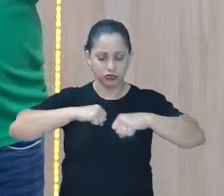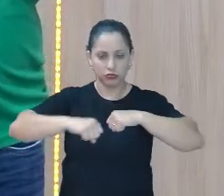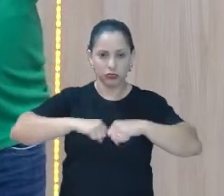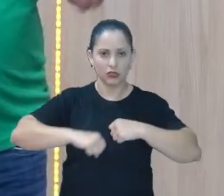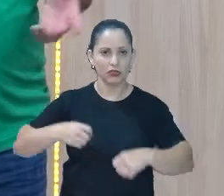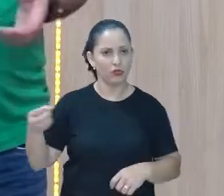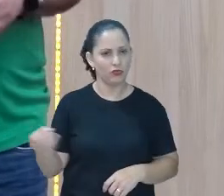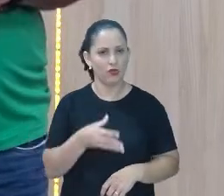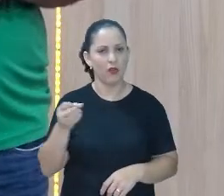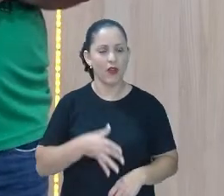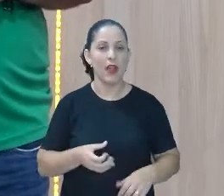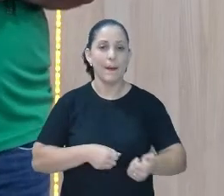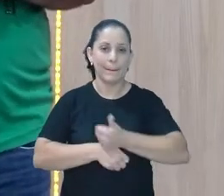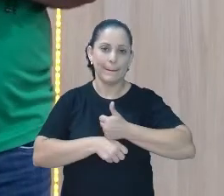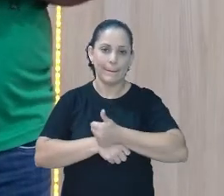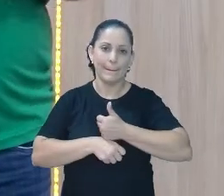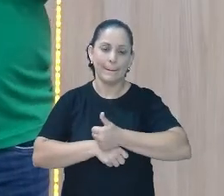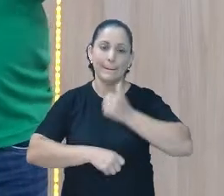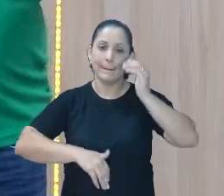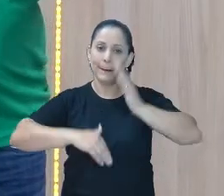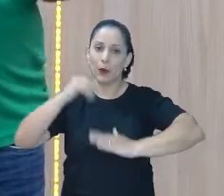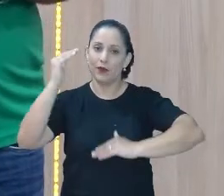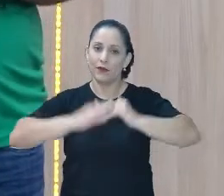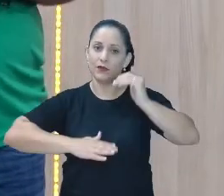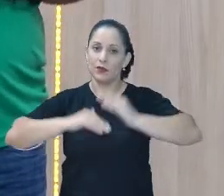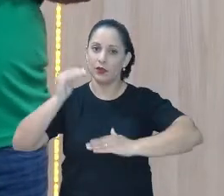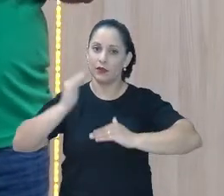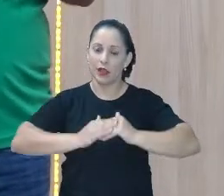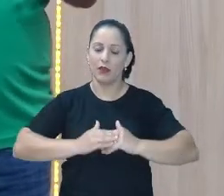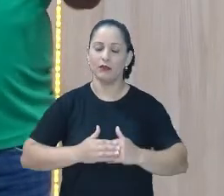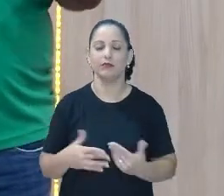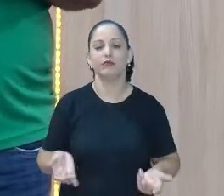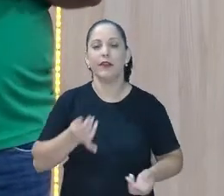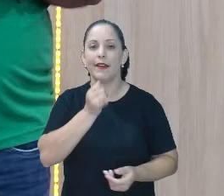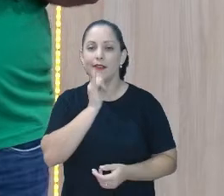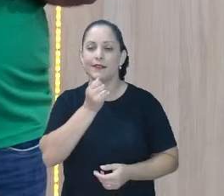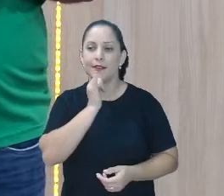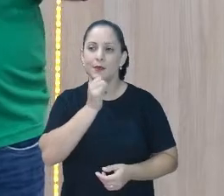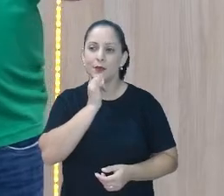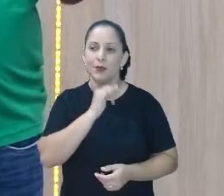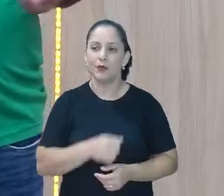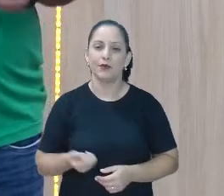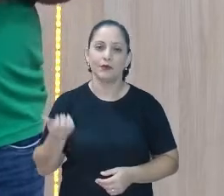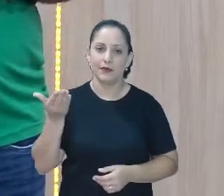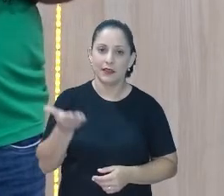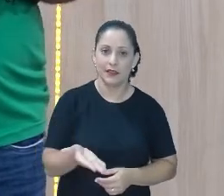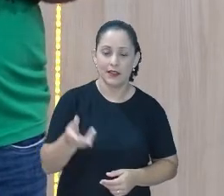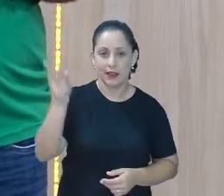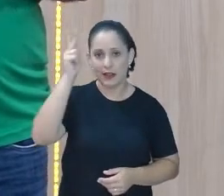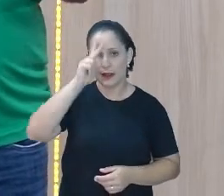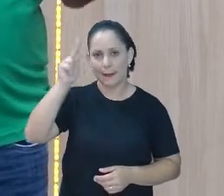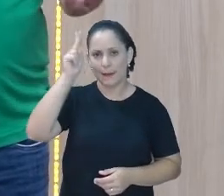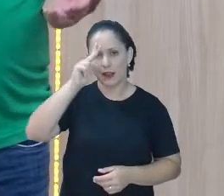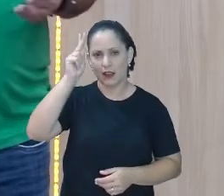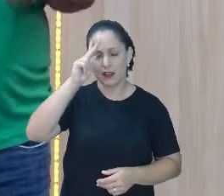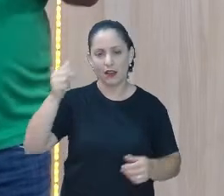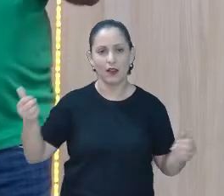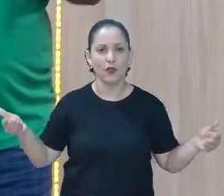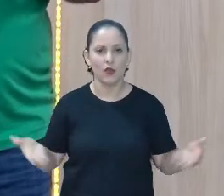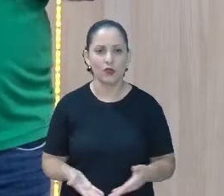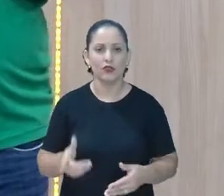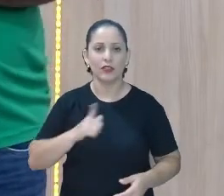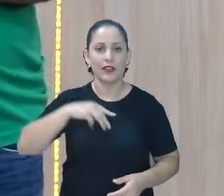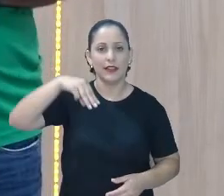hoje lutadores profissionais, né, por exemplo, né, se você lembrar, a gente tem hoje, né, aquilo que a gente chama